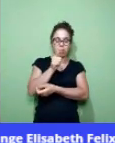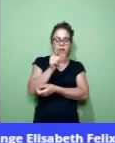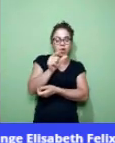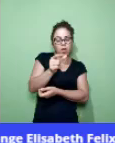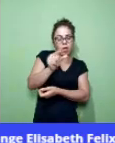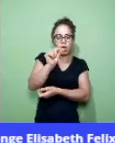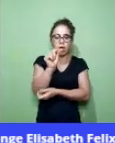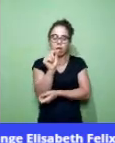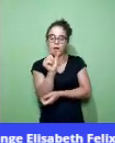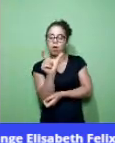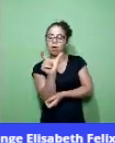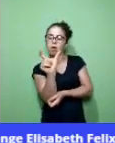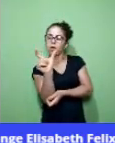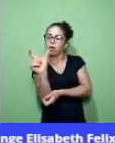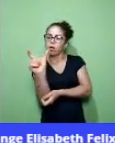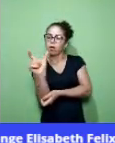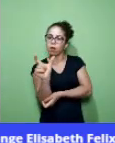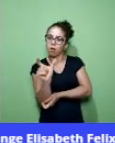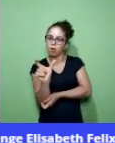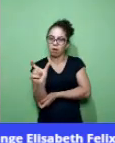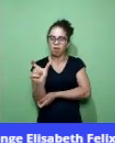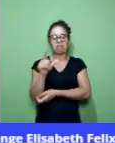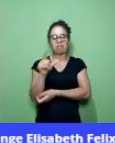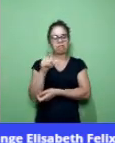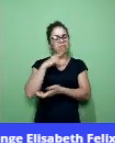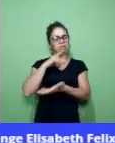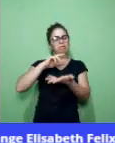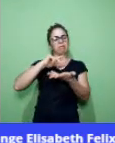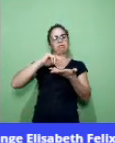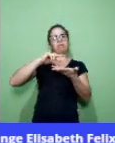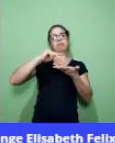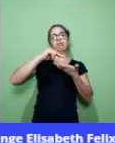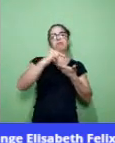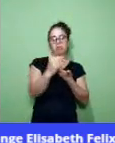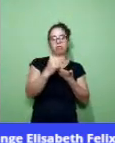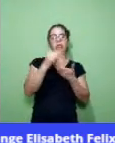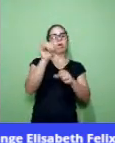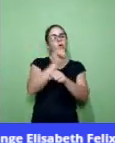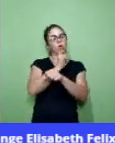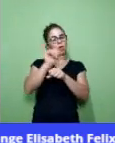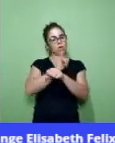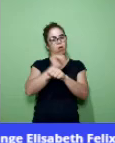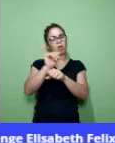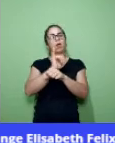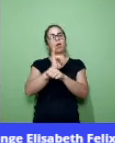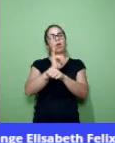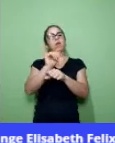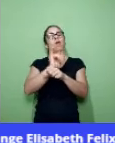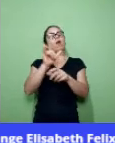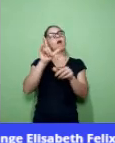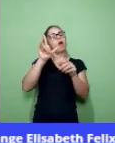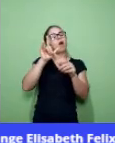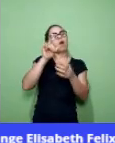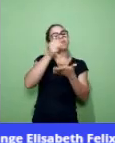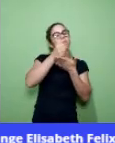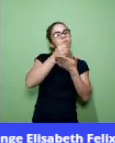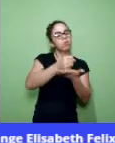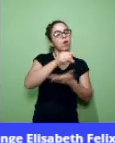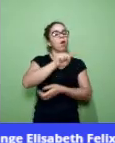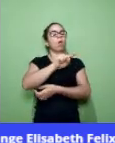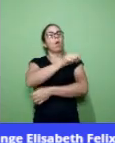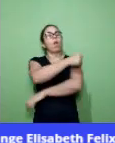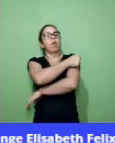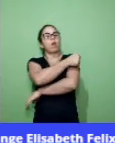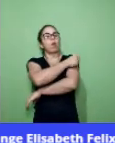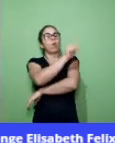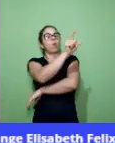para poder trabalhar com a lupa horizontal. Então, a gente tem N formas de trabalhar com